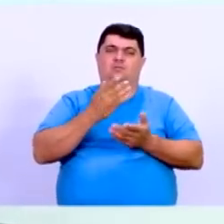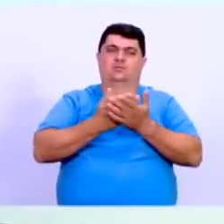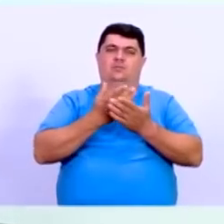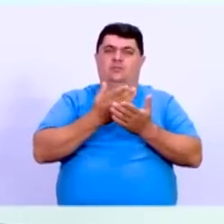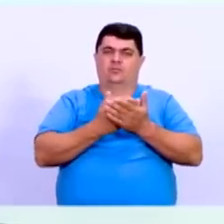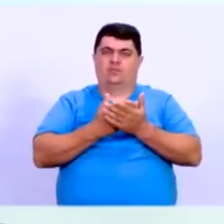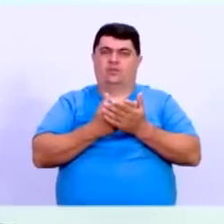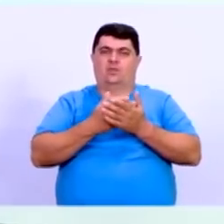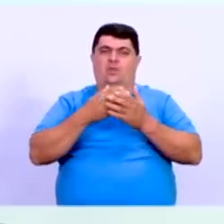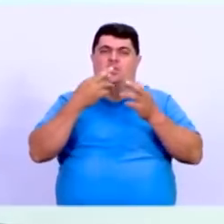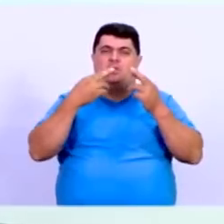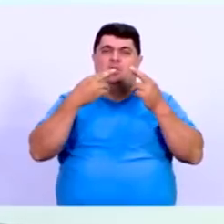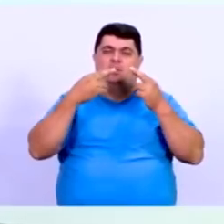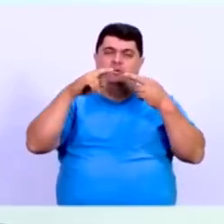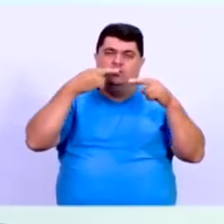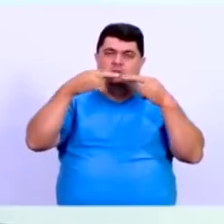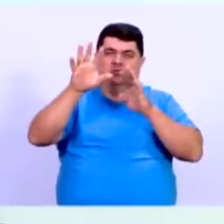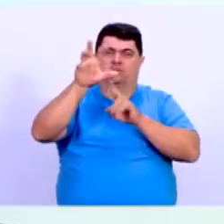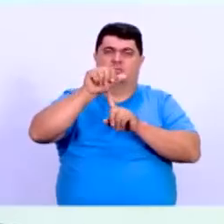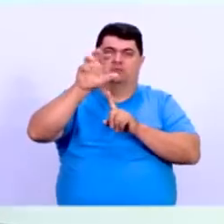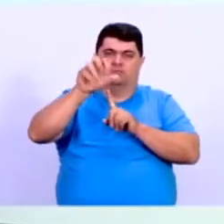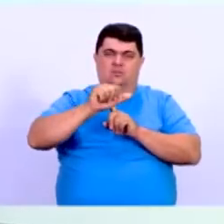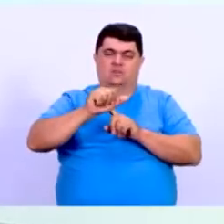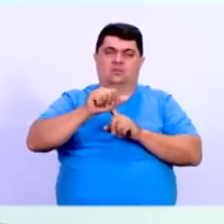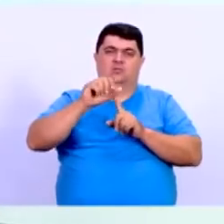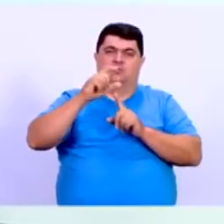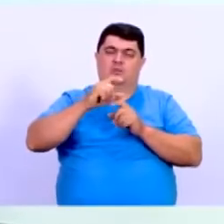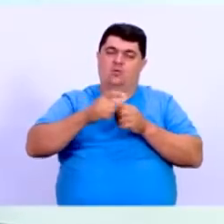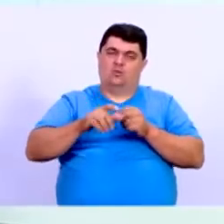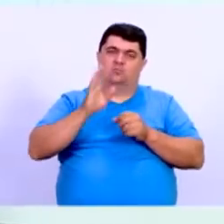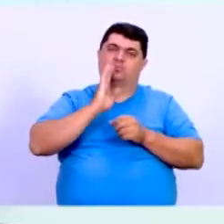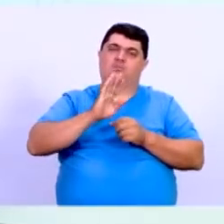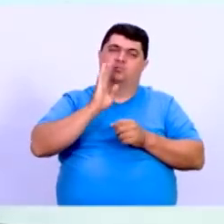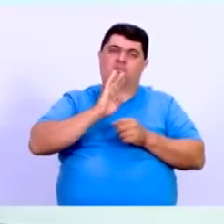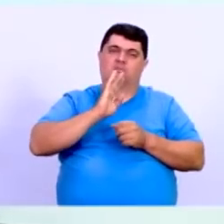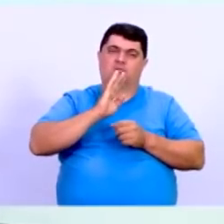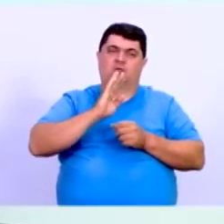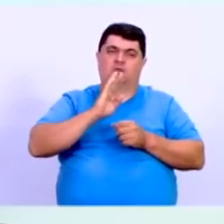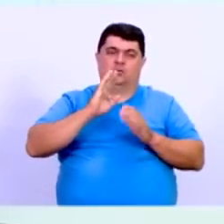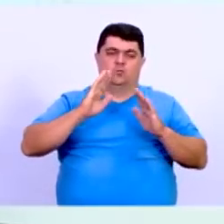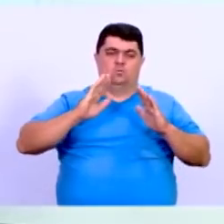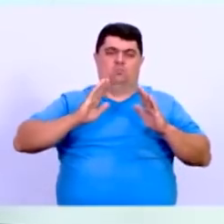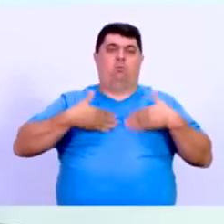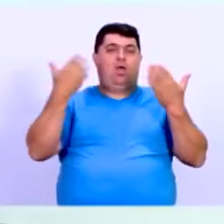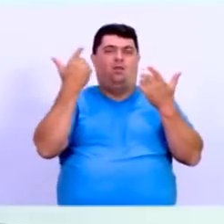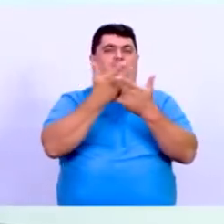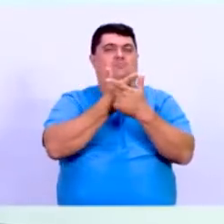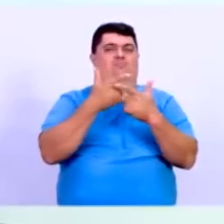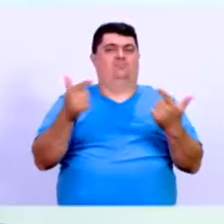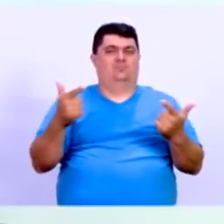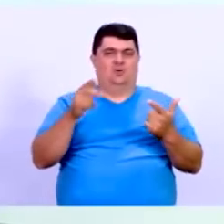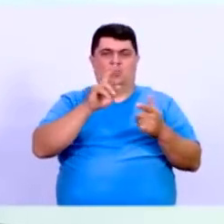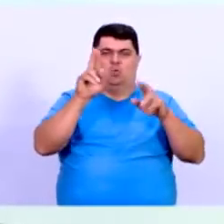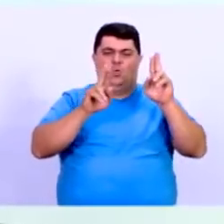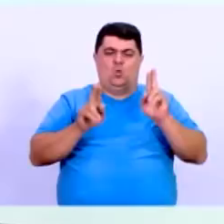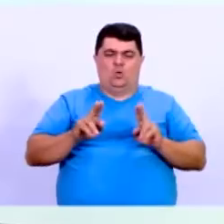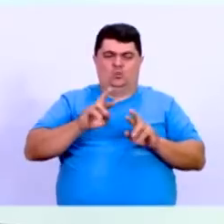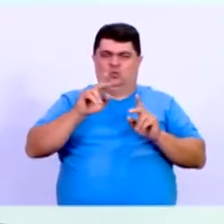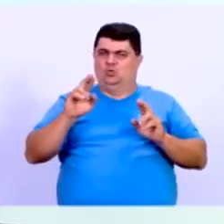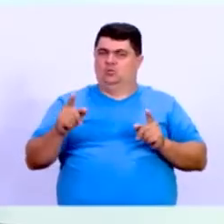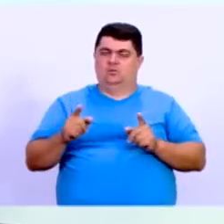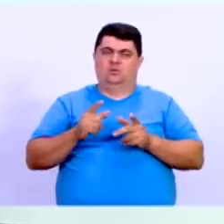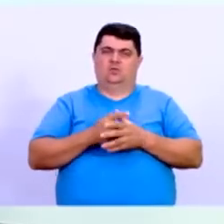sobre redes wireless, tá? Conteúdo muito bacana para você. Não se assuste aí, tá, com as nomenclaturas que nós abordamos